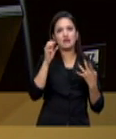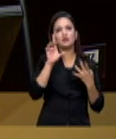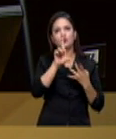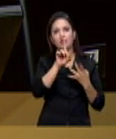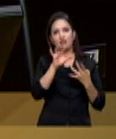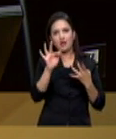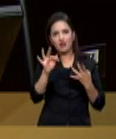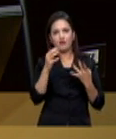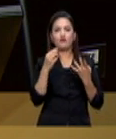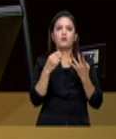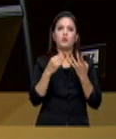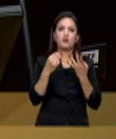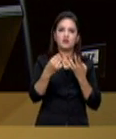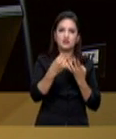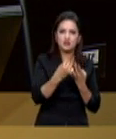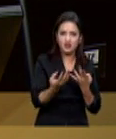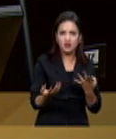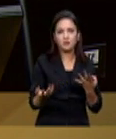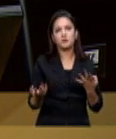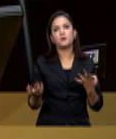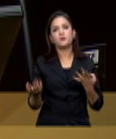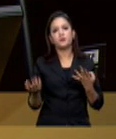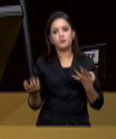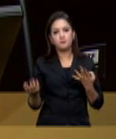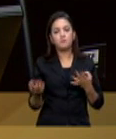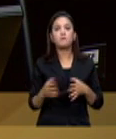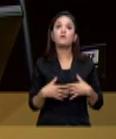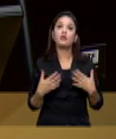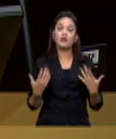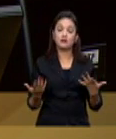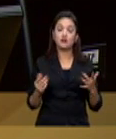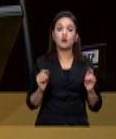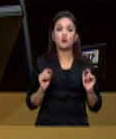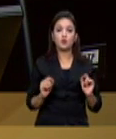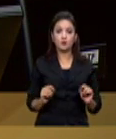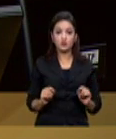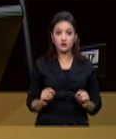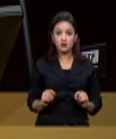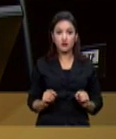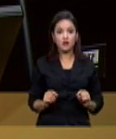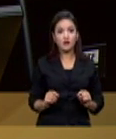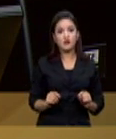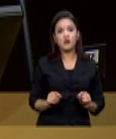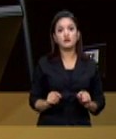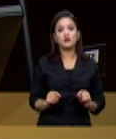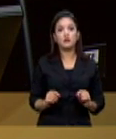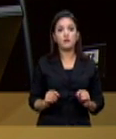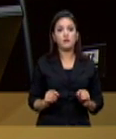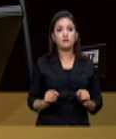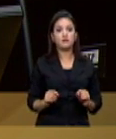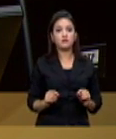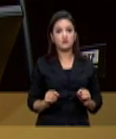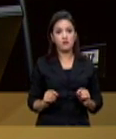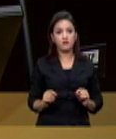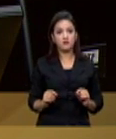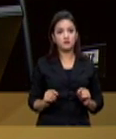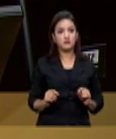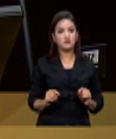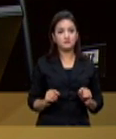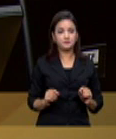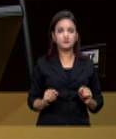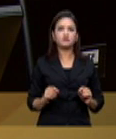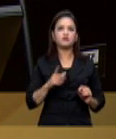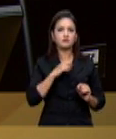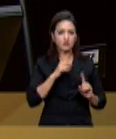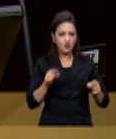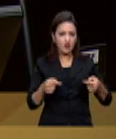caso que é, sim, de conhecimento, não vislumbra inconstitucionalidade formal, como também já até aqui todos os